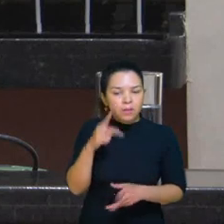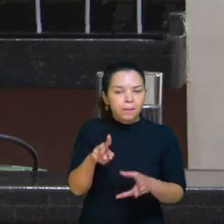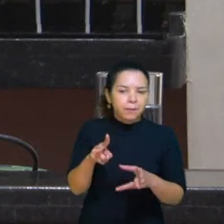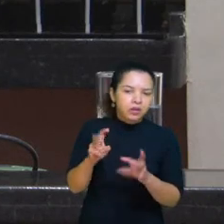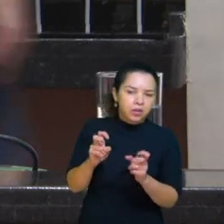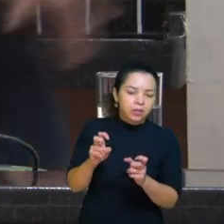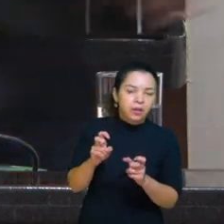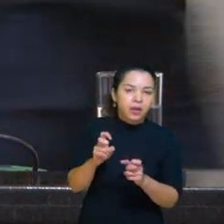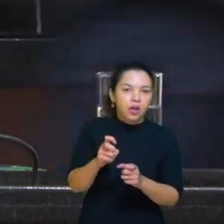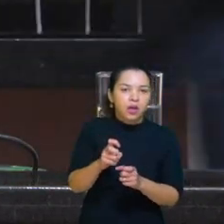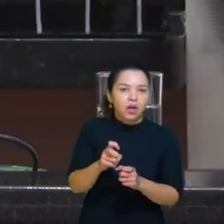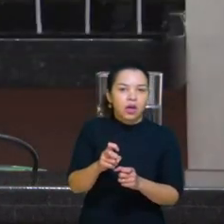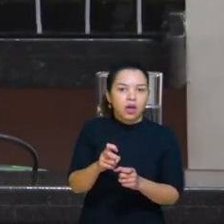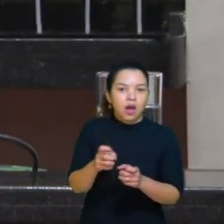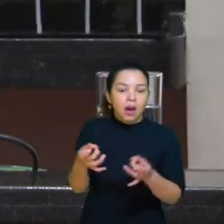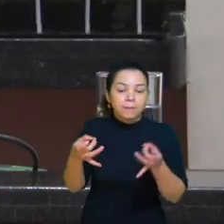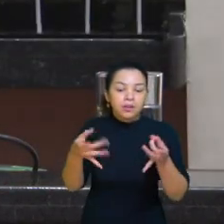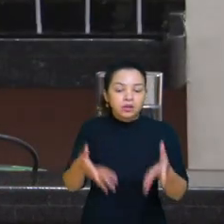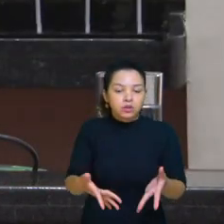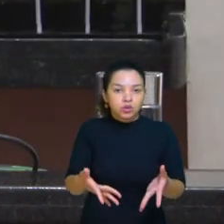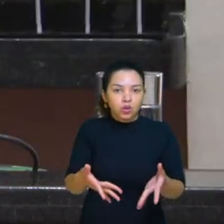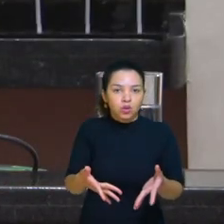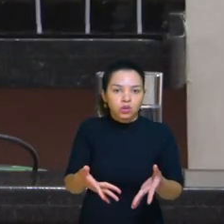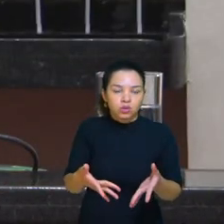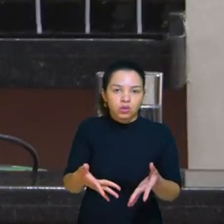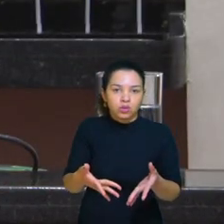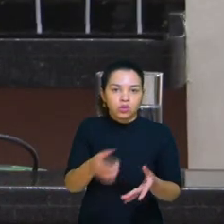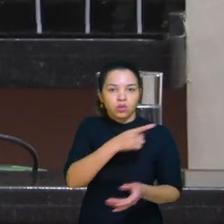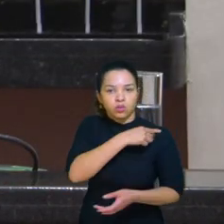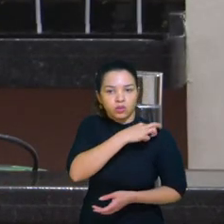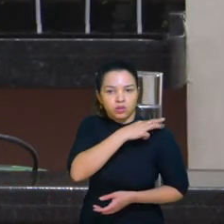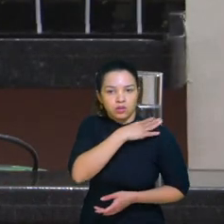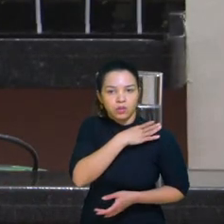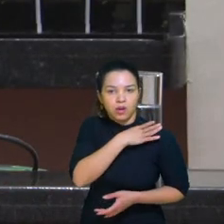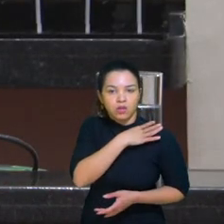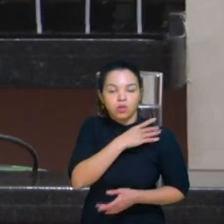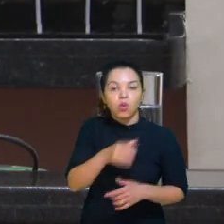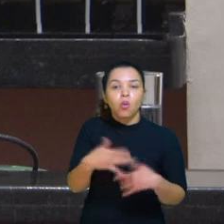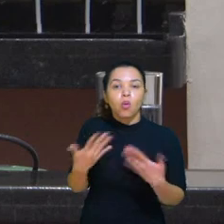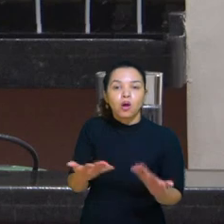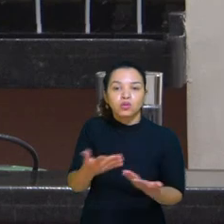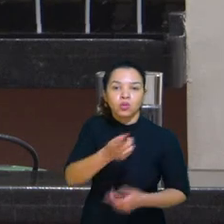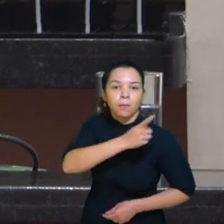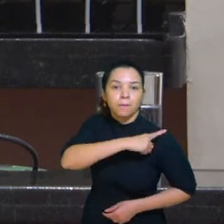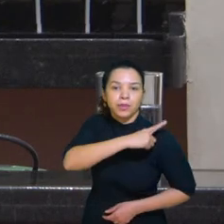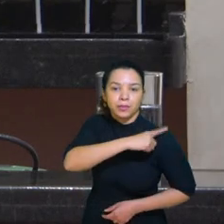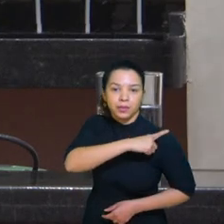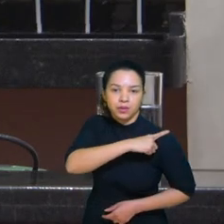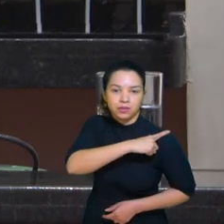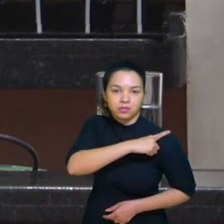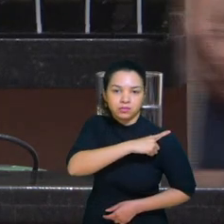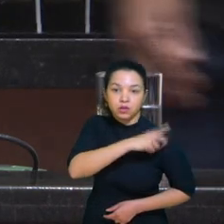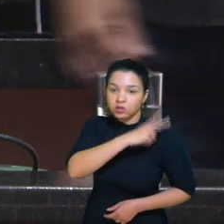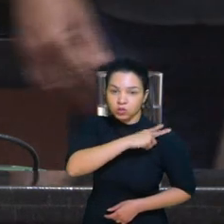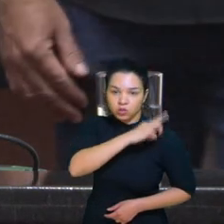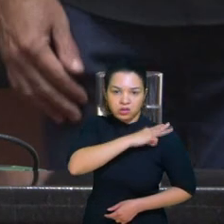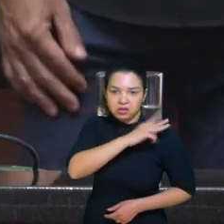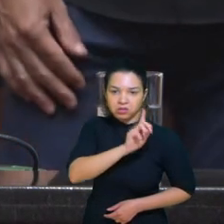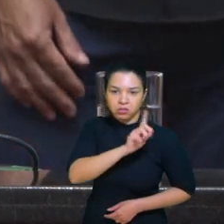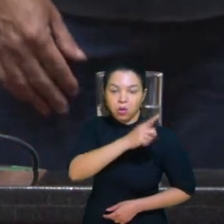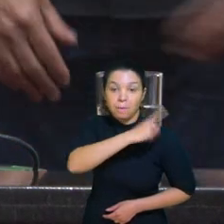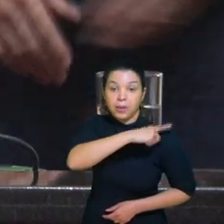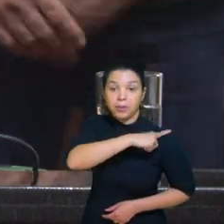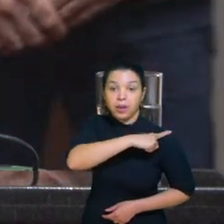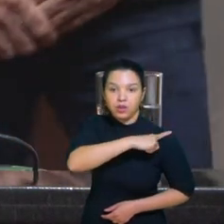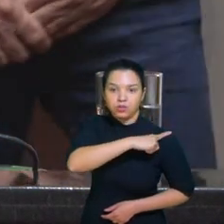evasão é no primeiro ano não é no terceiro nem no segundo a maior evasão é no primeiro por o primeiro assim como na